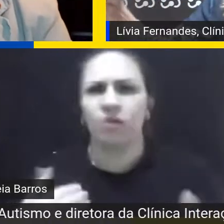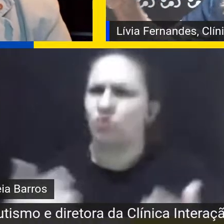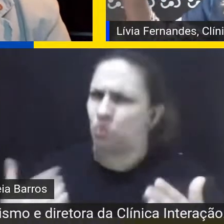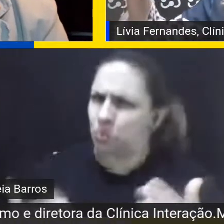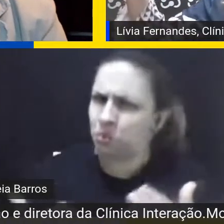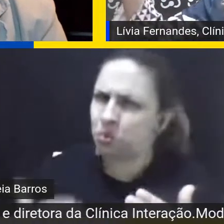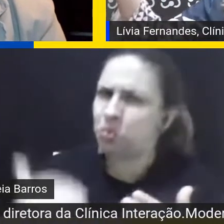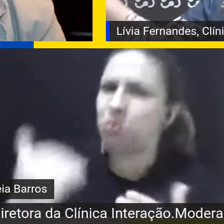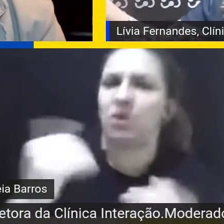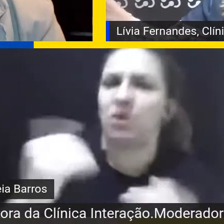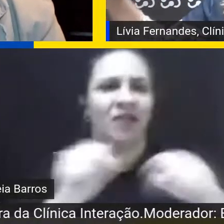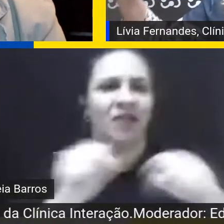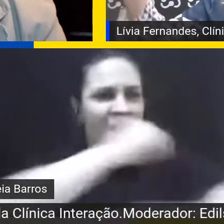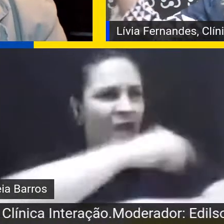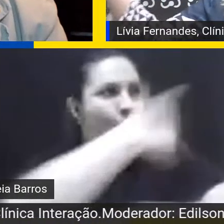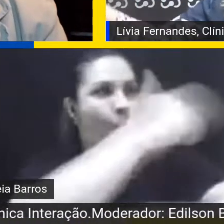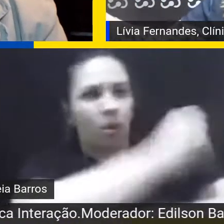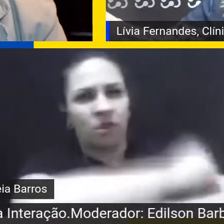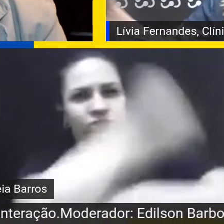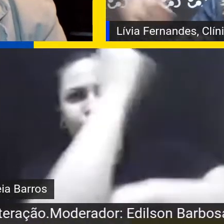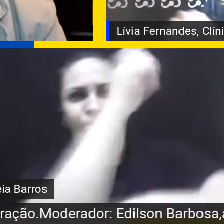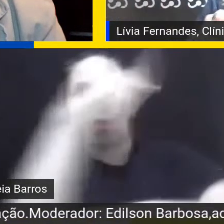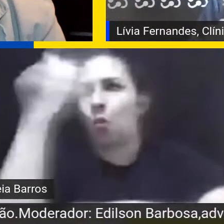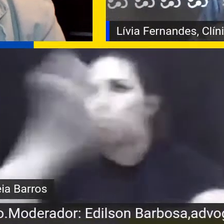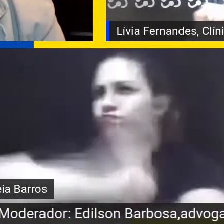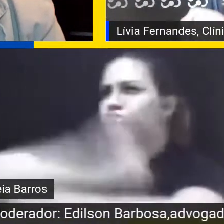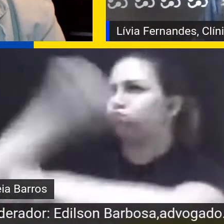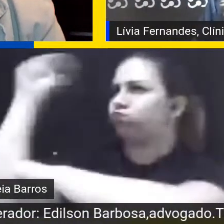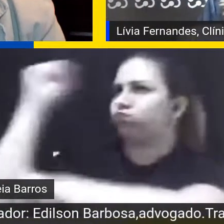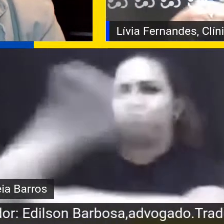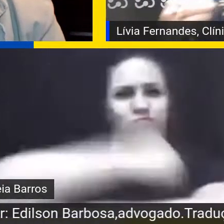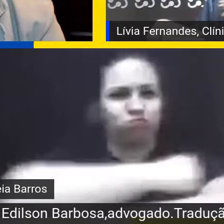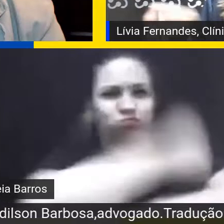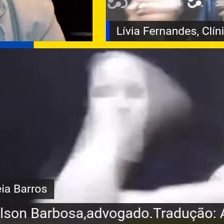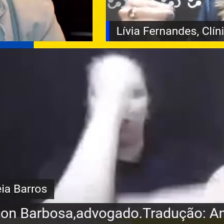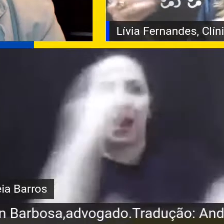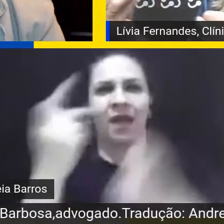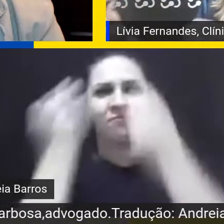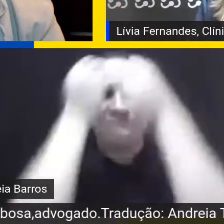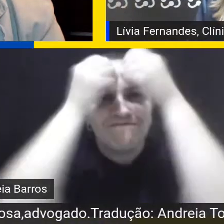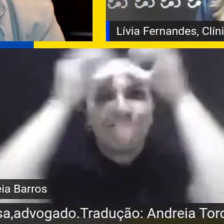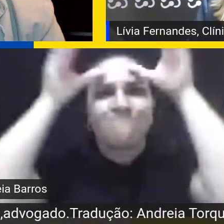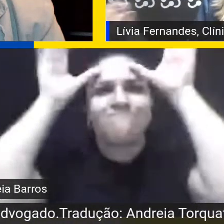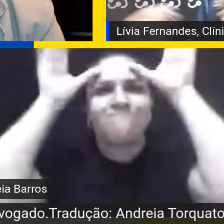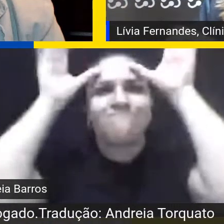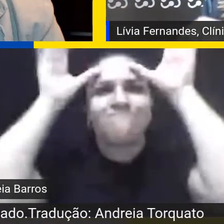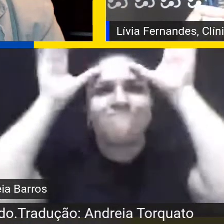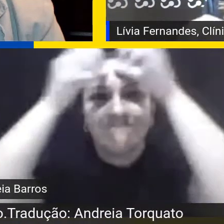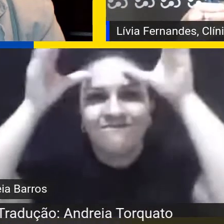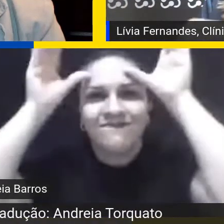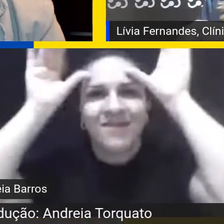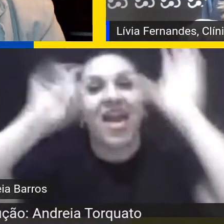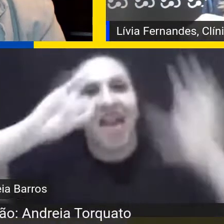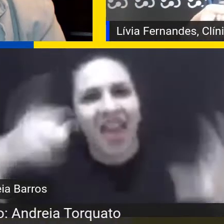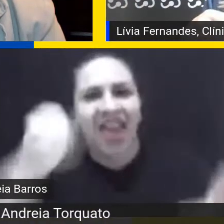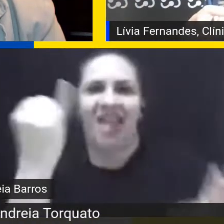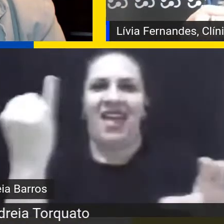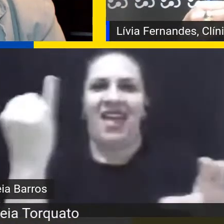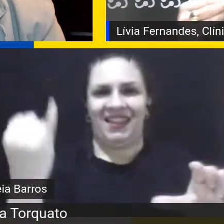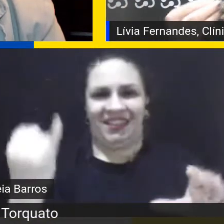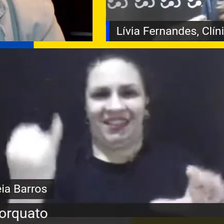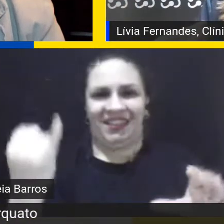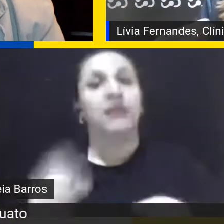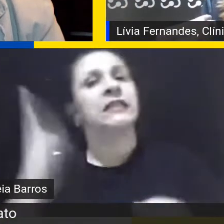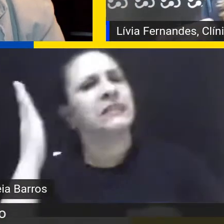janelinha abre, a outra janelinha abre, a outra janelinha abre, e essas que são as janelas de oportunidades. E a gente sabe que essas